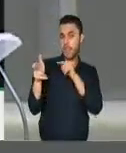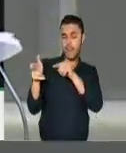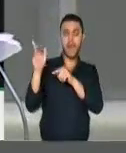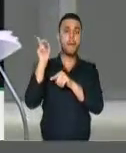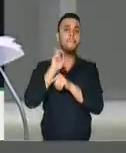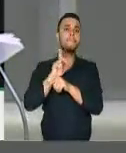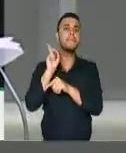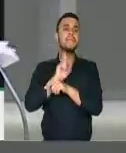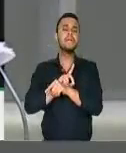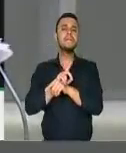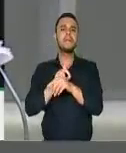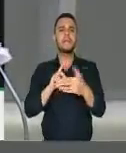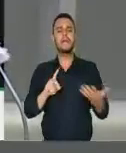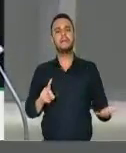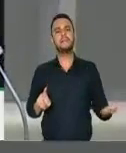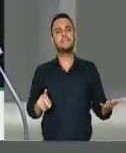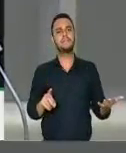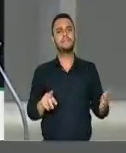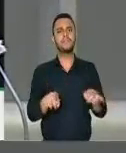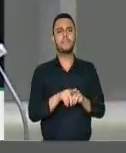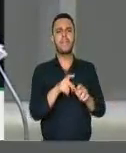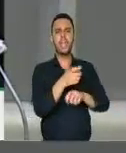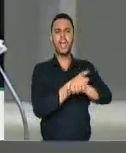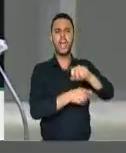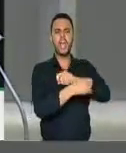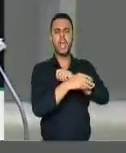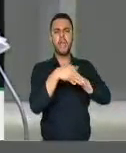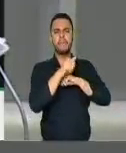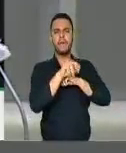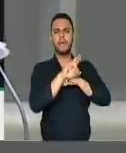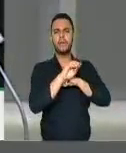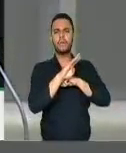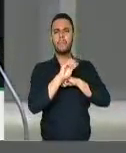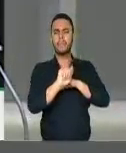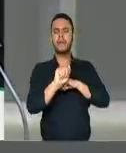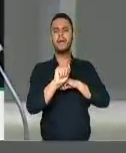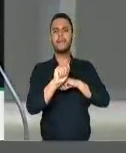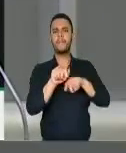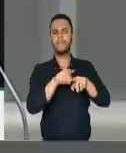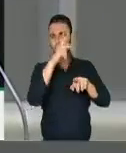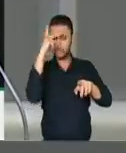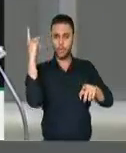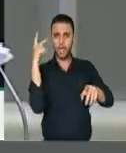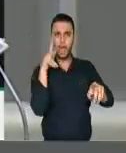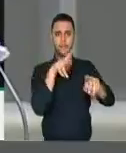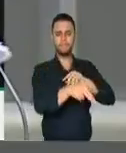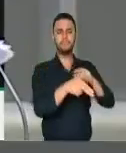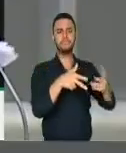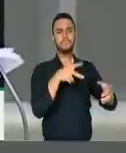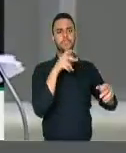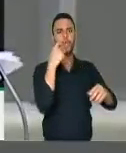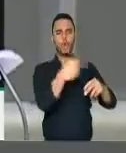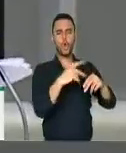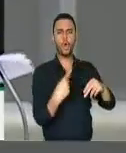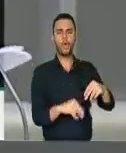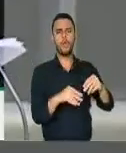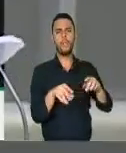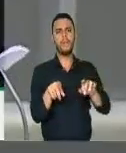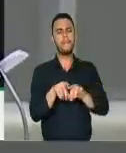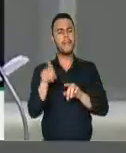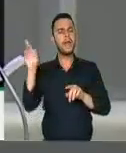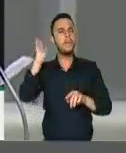Gerais. Ataque ao quilombo de Marobá dos Teixeiras. No Pará, foram assassinados